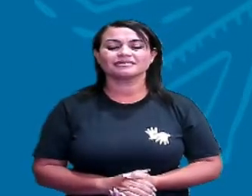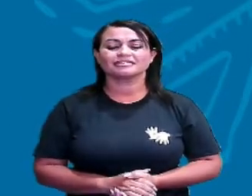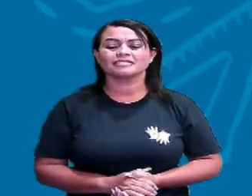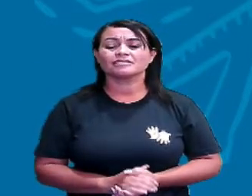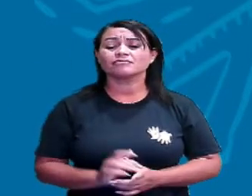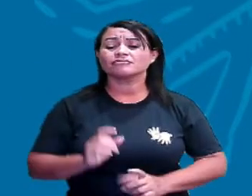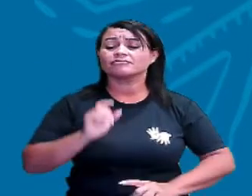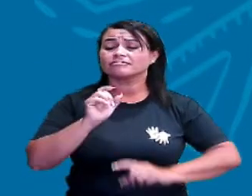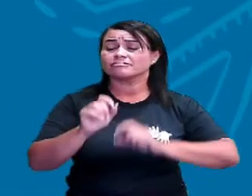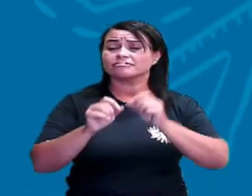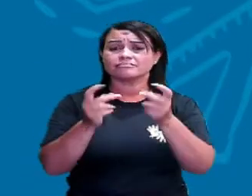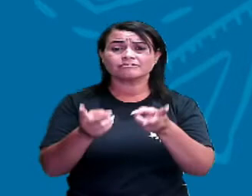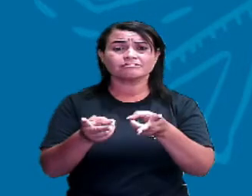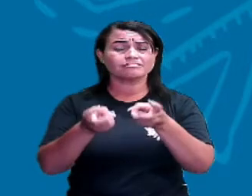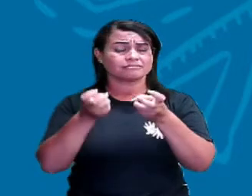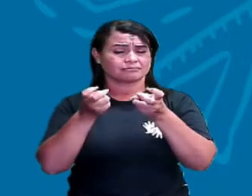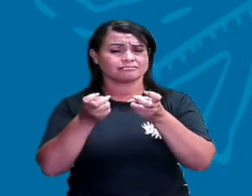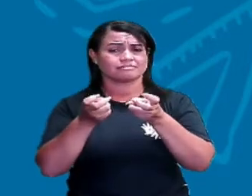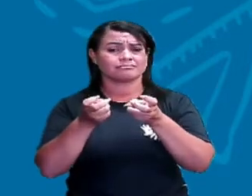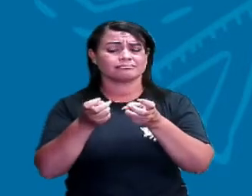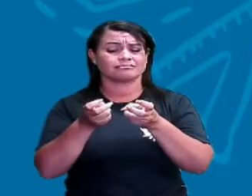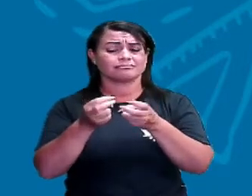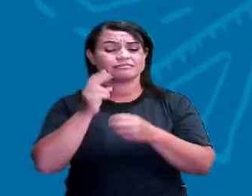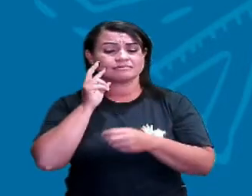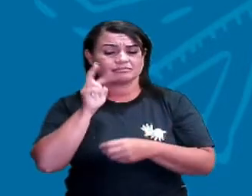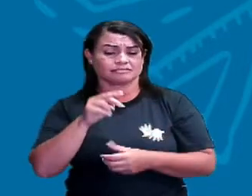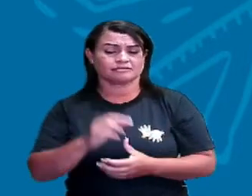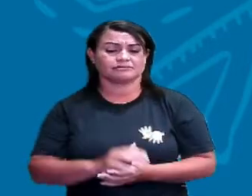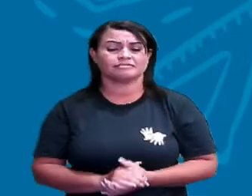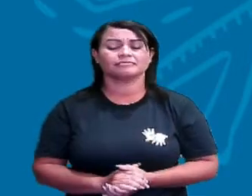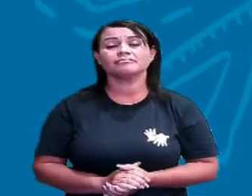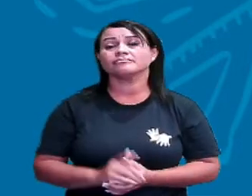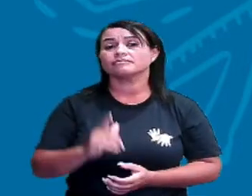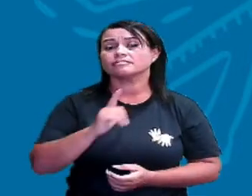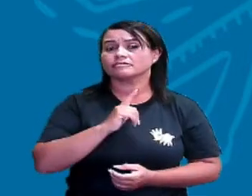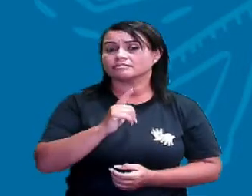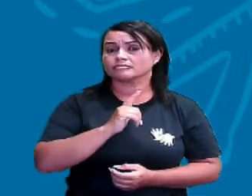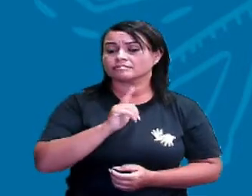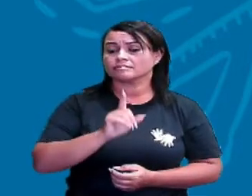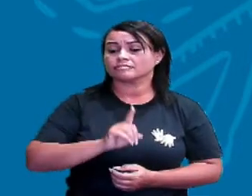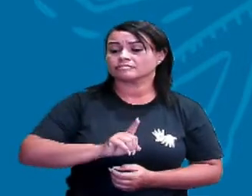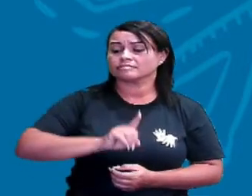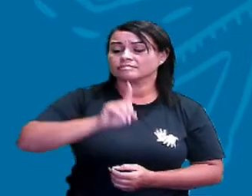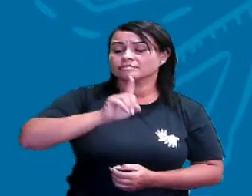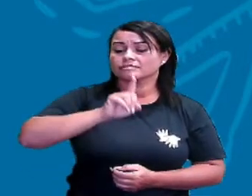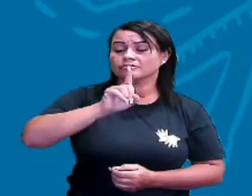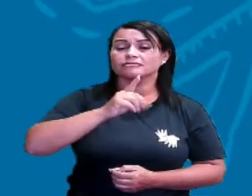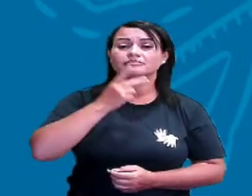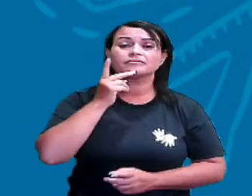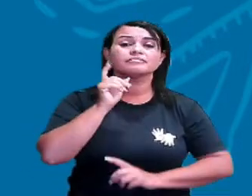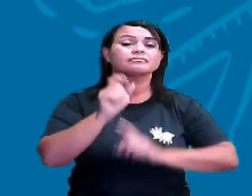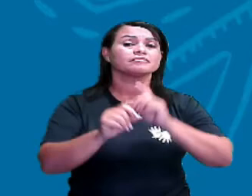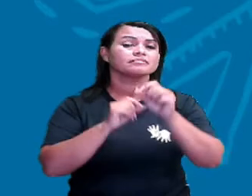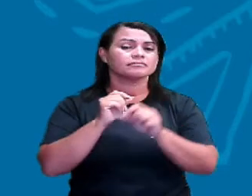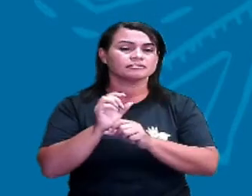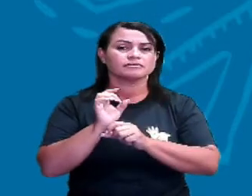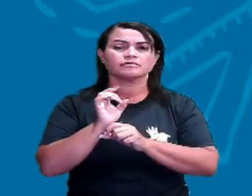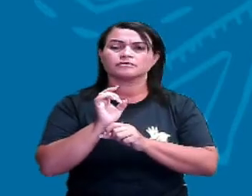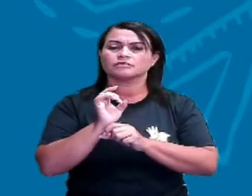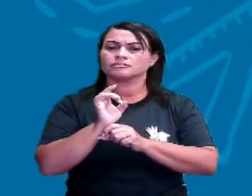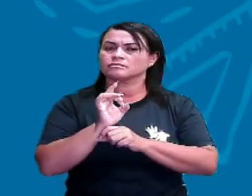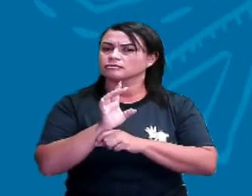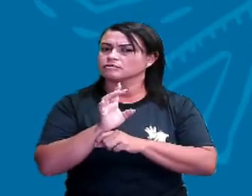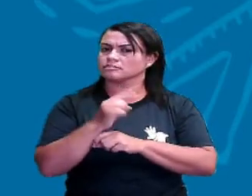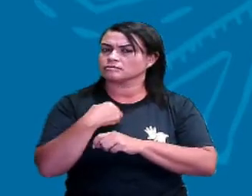O que podemos perceber nesse trecho? Olha só, eu tenho aqui um trecho que diz assim: só não